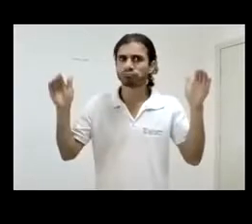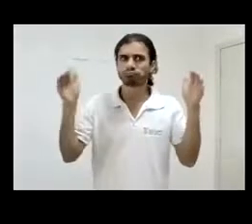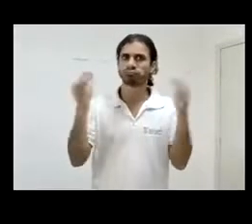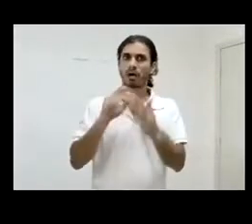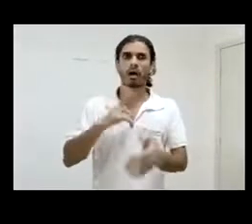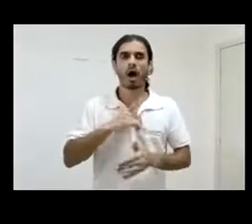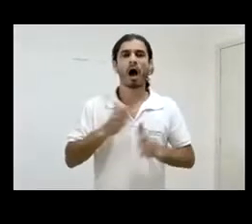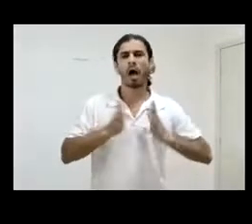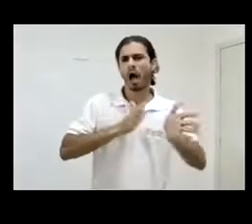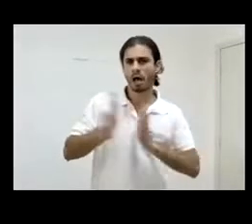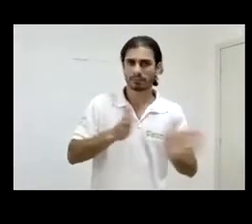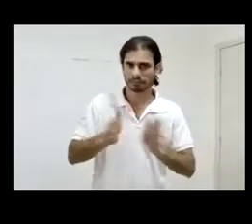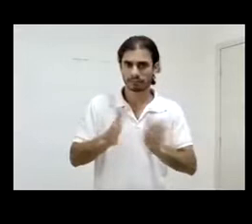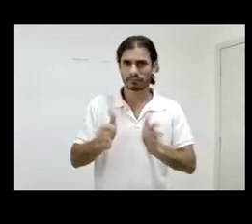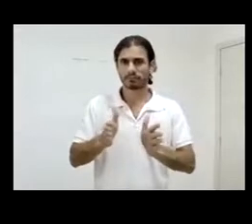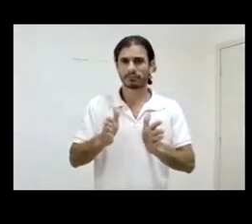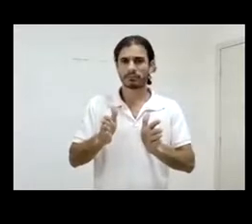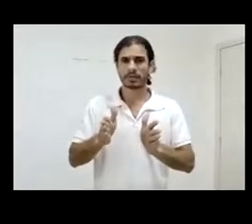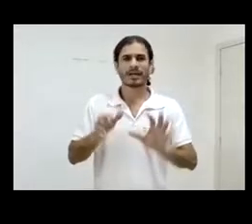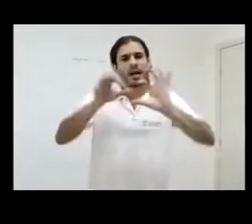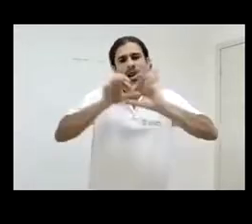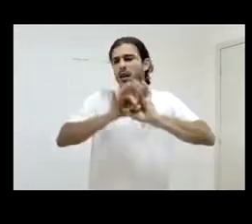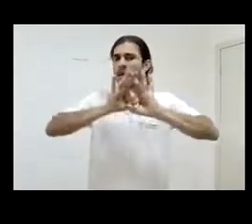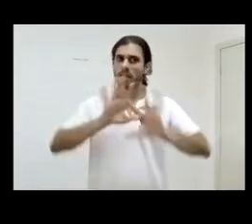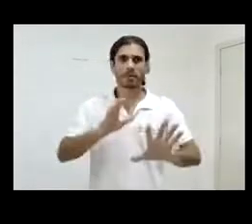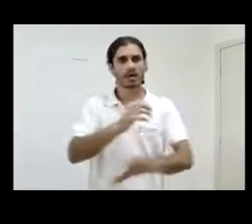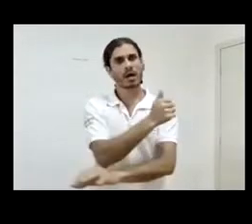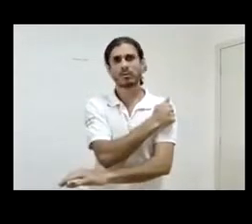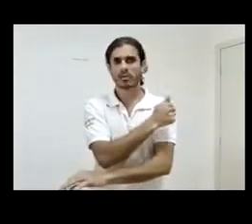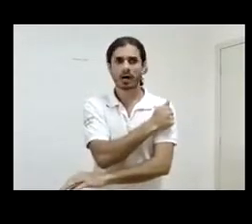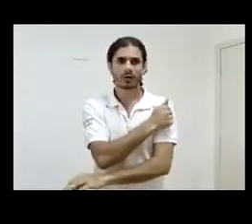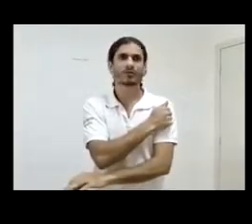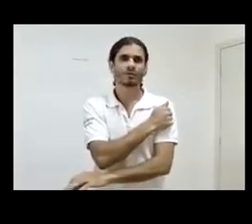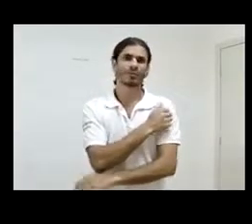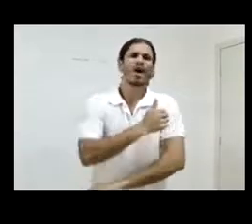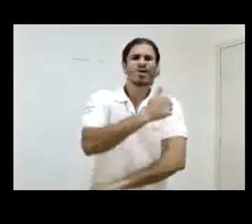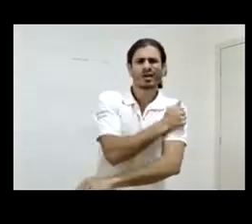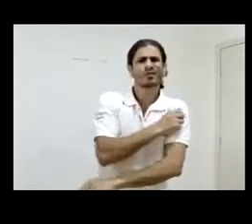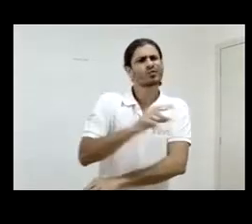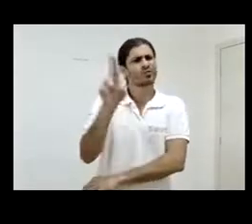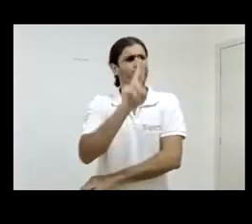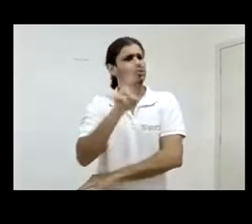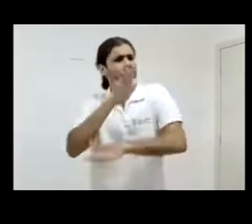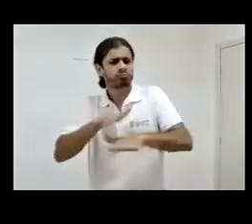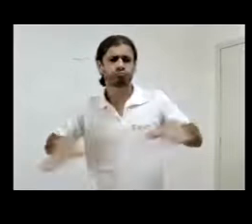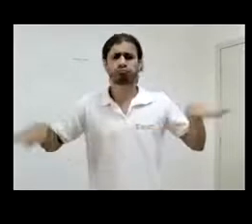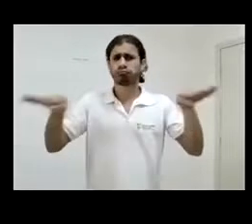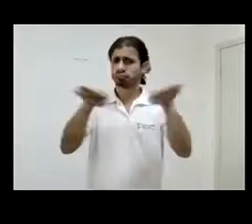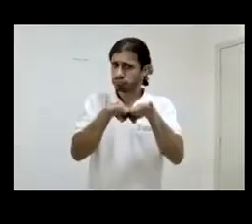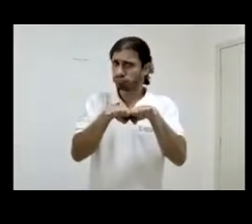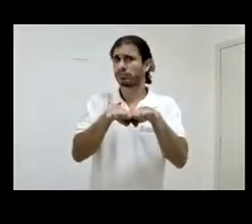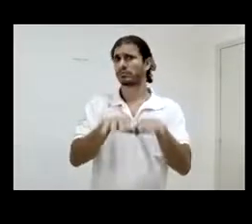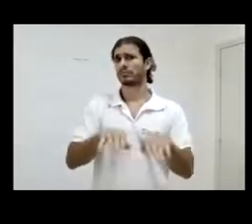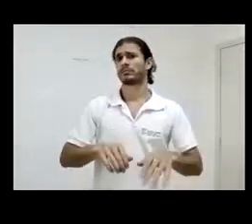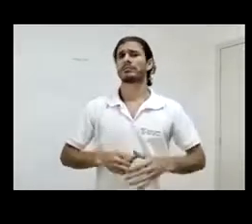independência, e para que eles possam utilizar esses espaços de forma igualitária. E com a oferta do curso